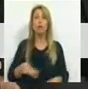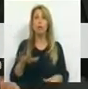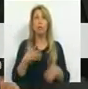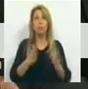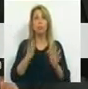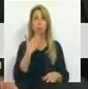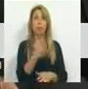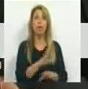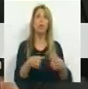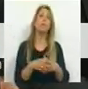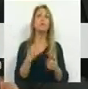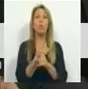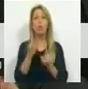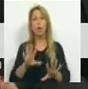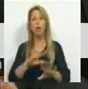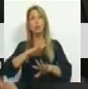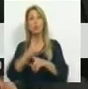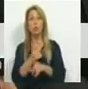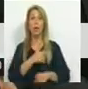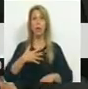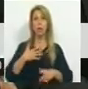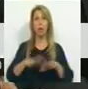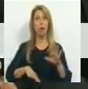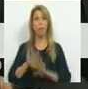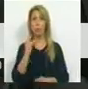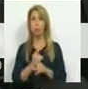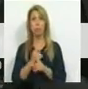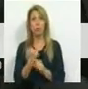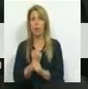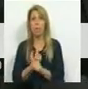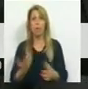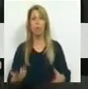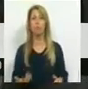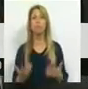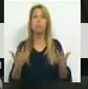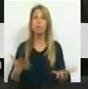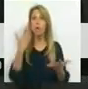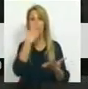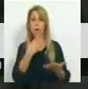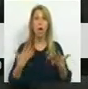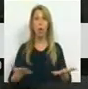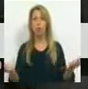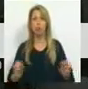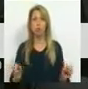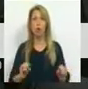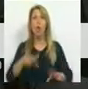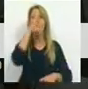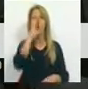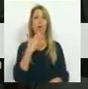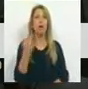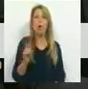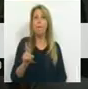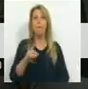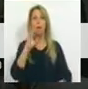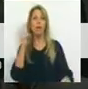pedi-la em comissão, porque outras entidades fizeram exatamente esse trabalho. Mas se agora não há ninguém, se o Governo não pede uma